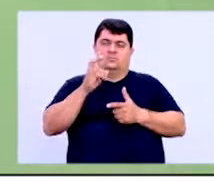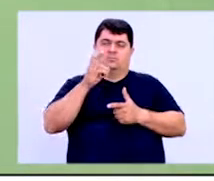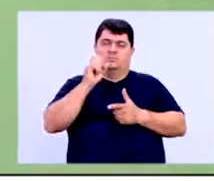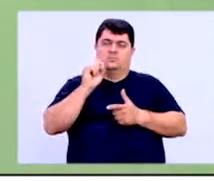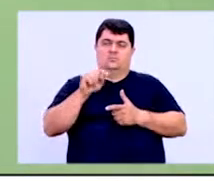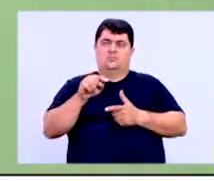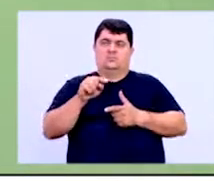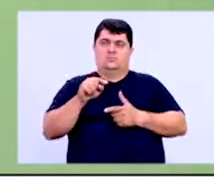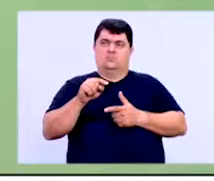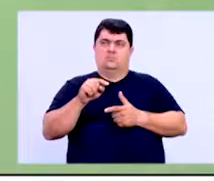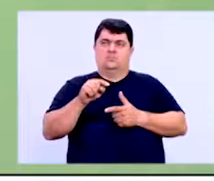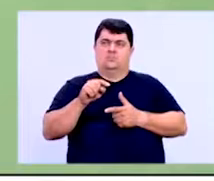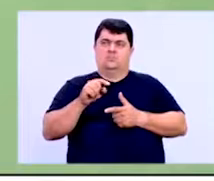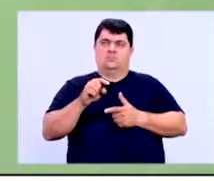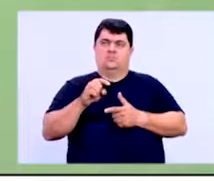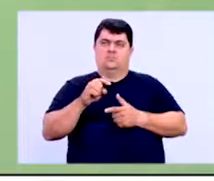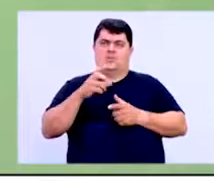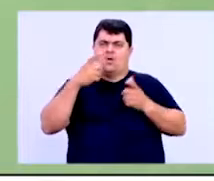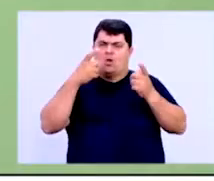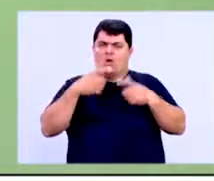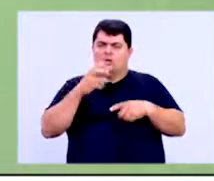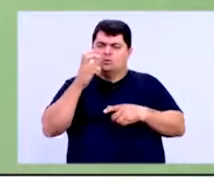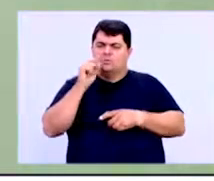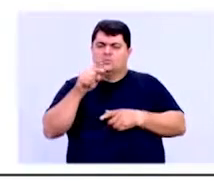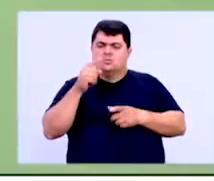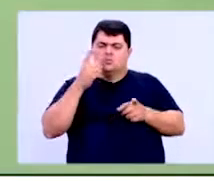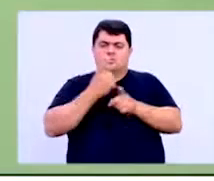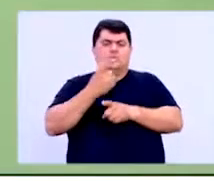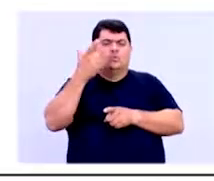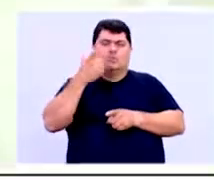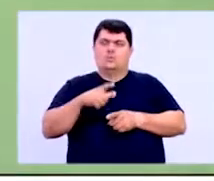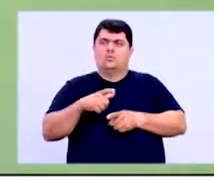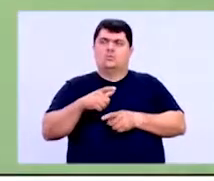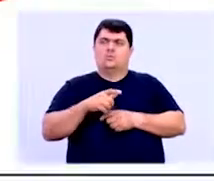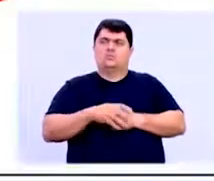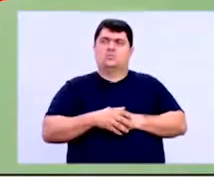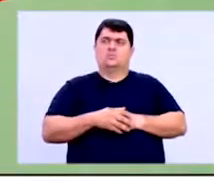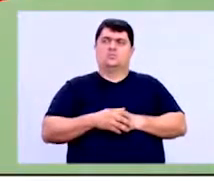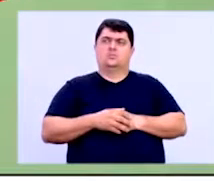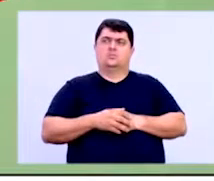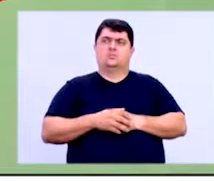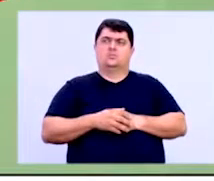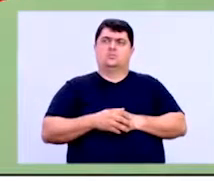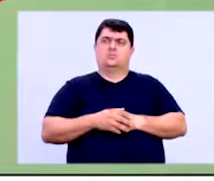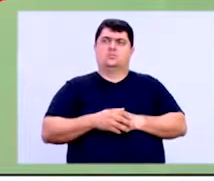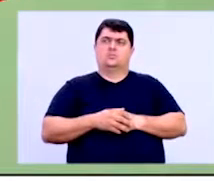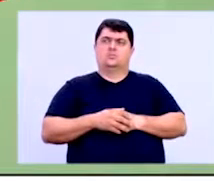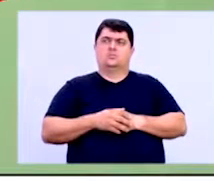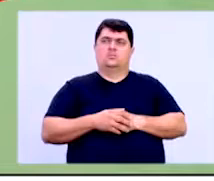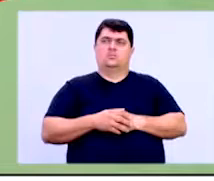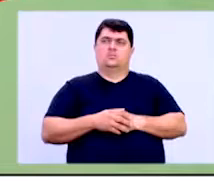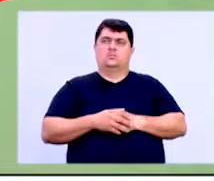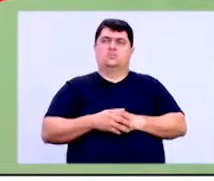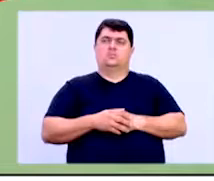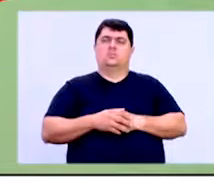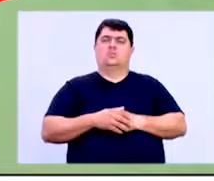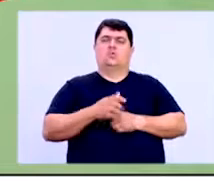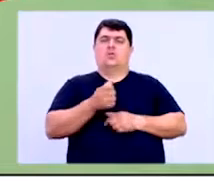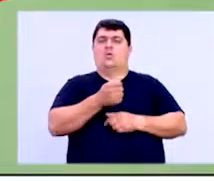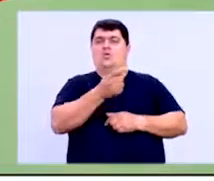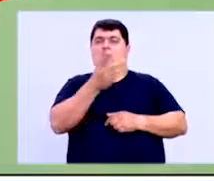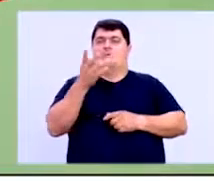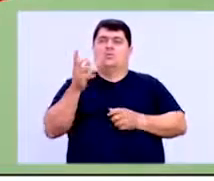5 mil, certo? Que 5 mil é esse, professor? De onde o senhor tirou 5 mil? De onde o senhor tirou 5 mil?